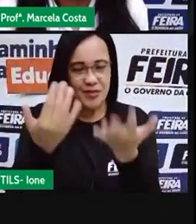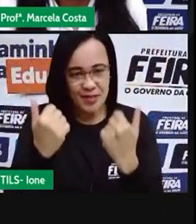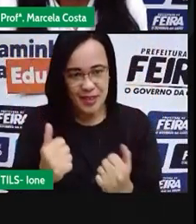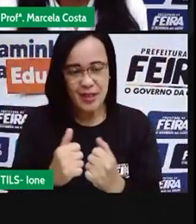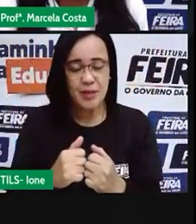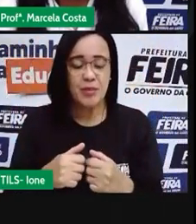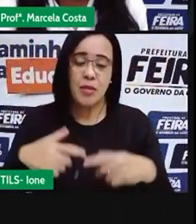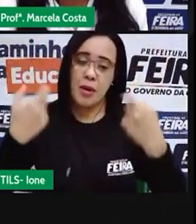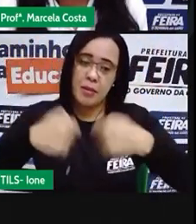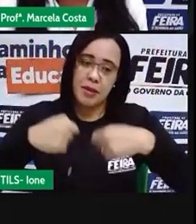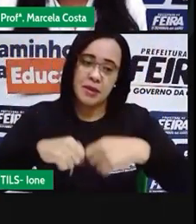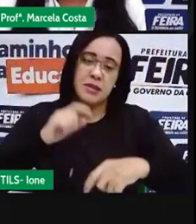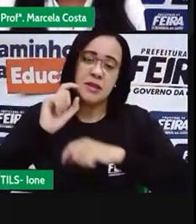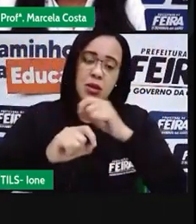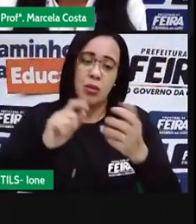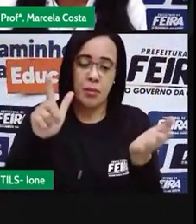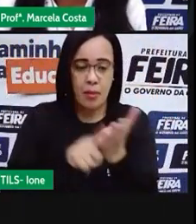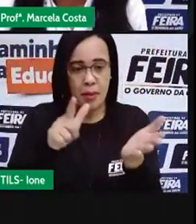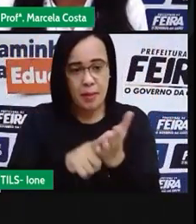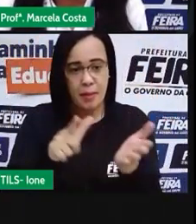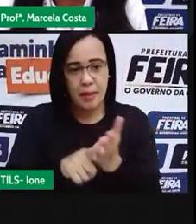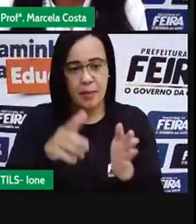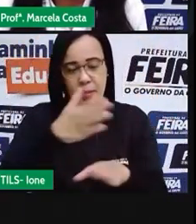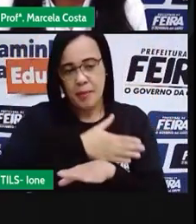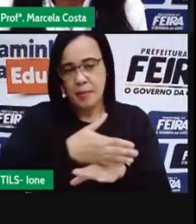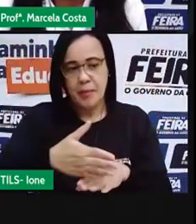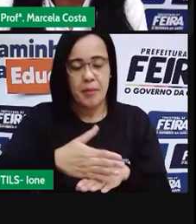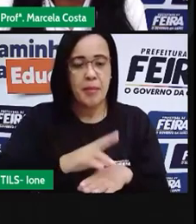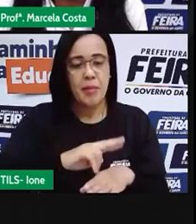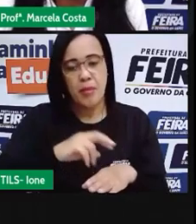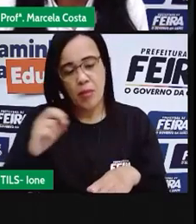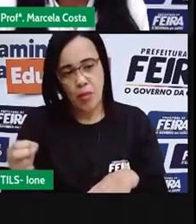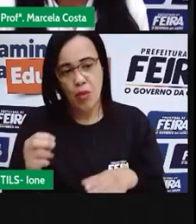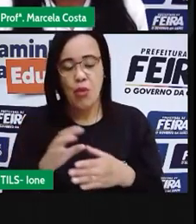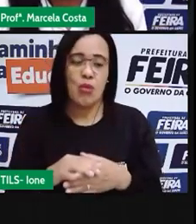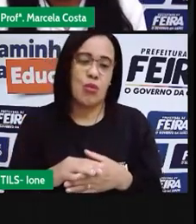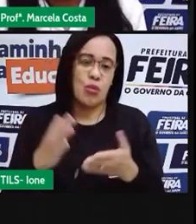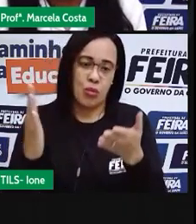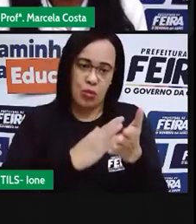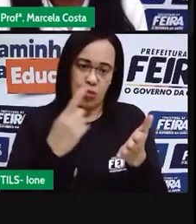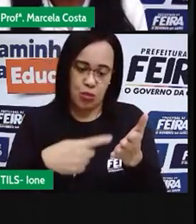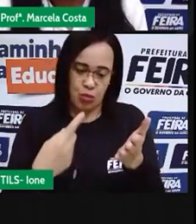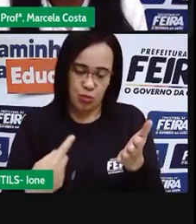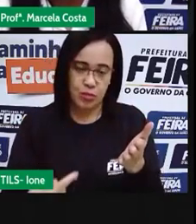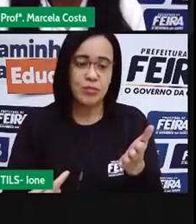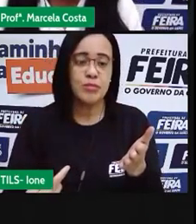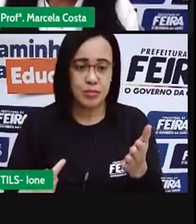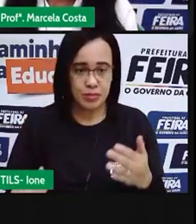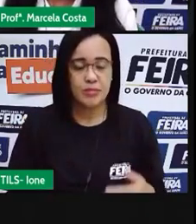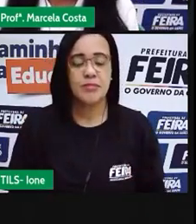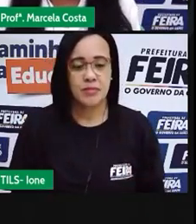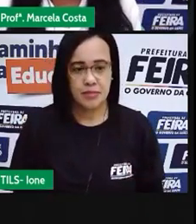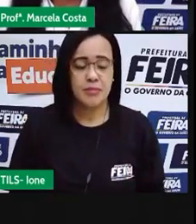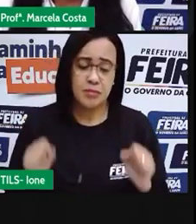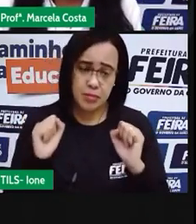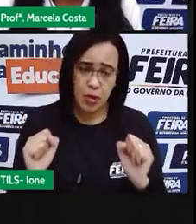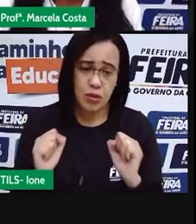conheceu a música, eu quero te convidar para a gente confeccionar uma dobradura para fazer um